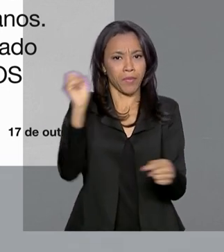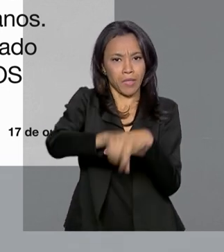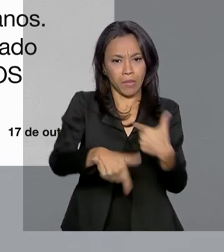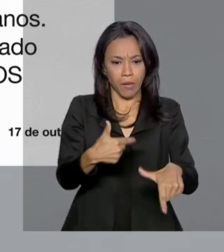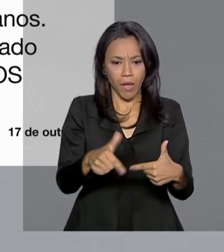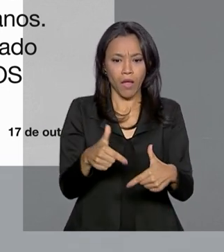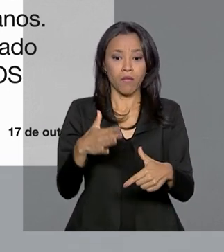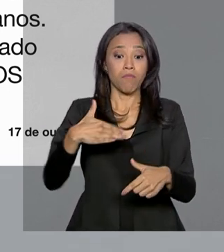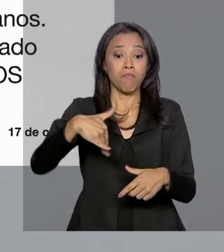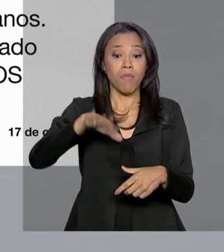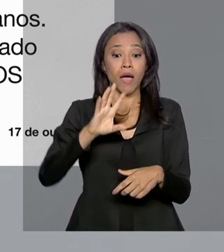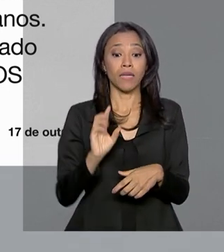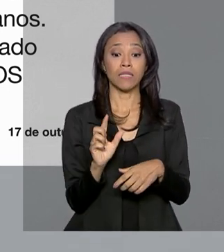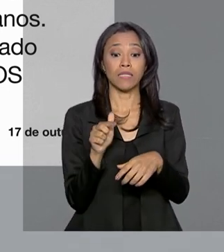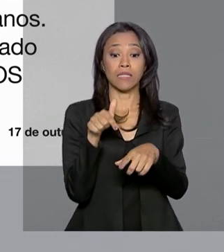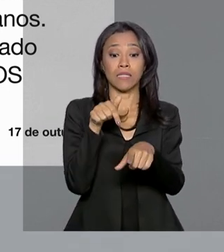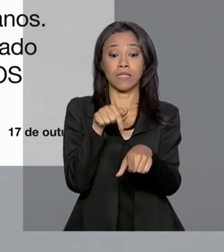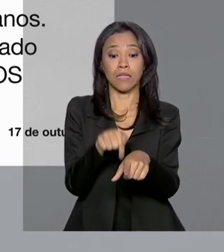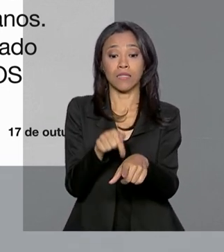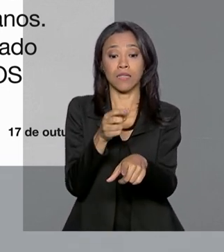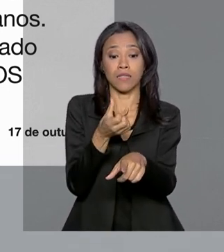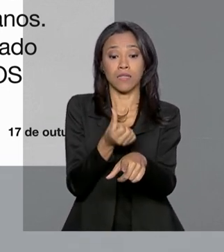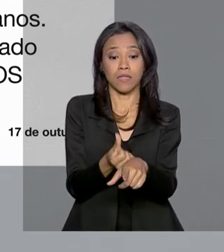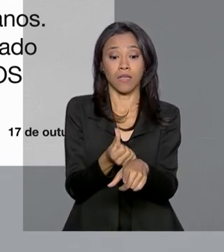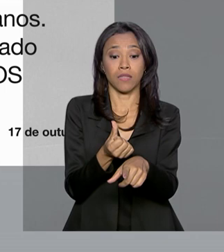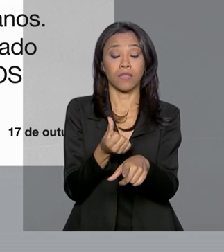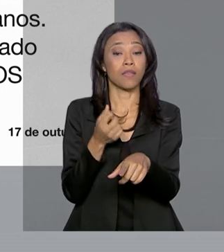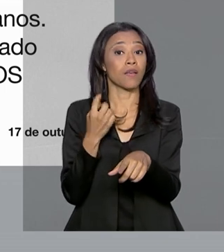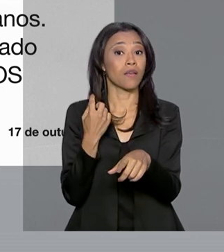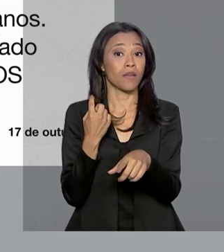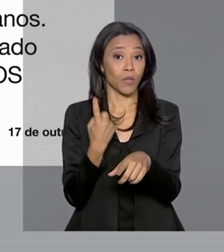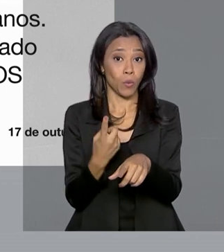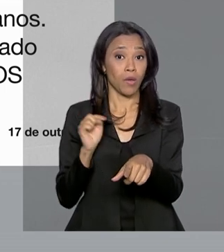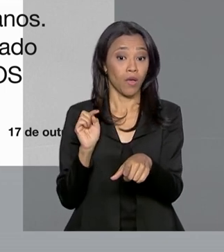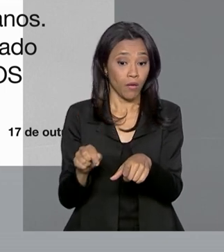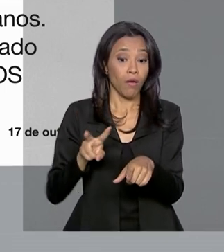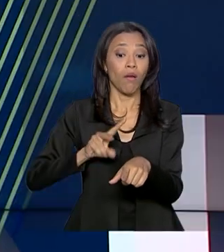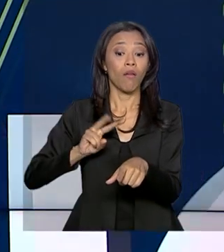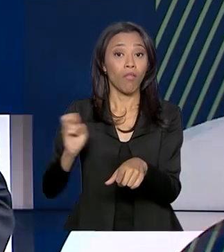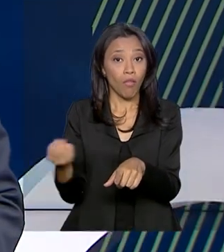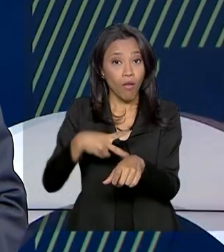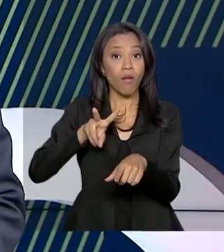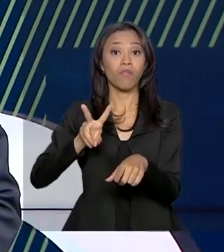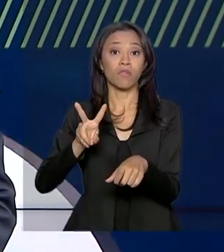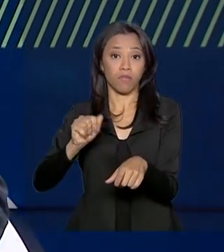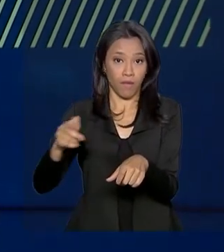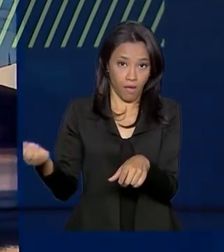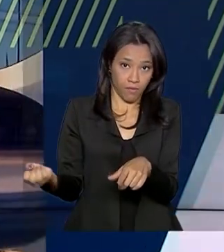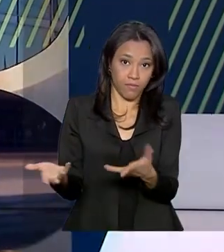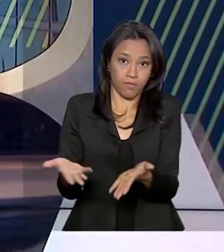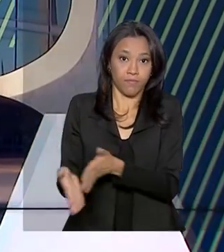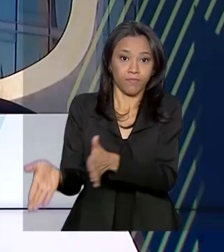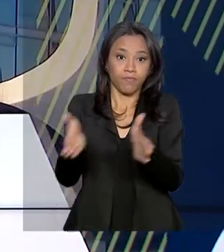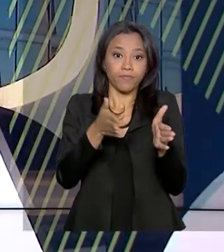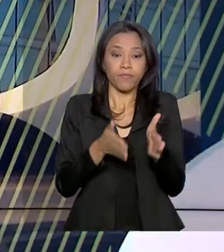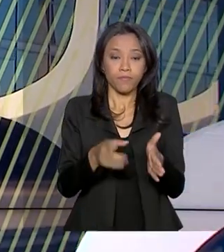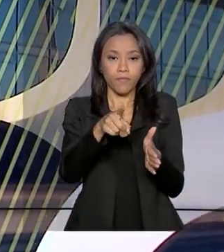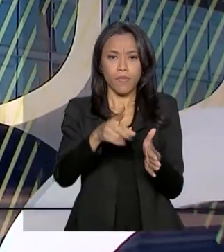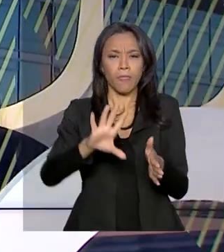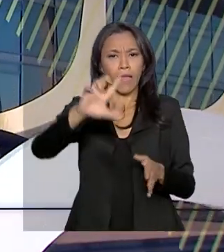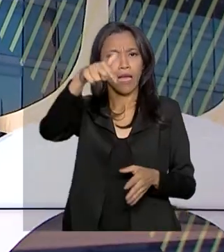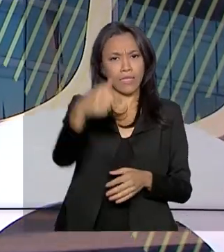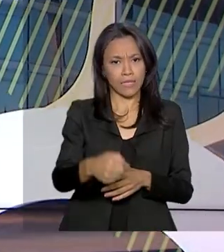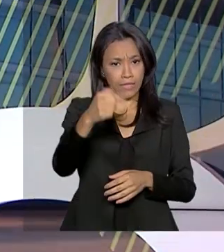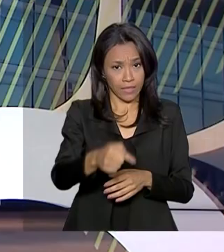760 mil novas vagas no acumulado do ano. A sétima edição dos Jogos